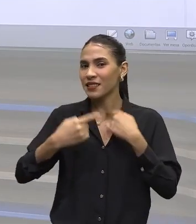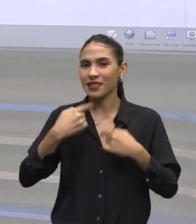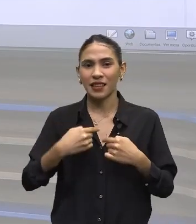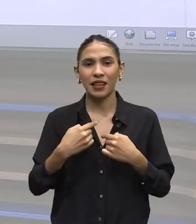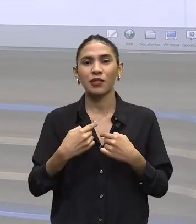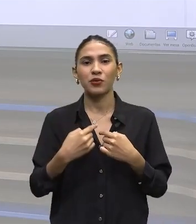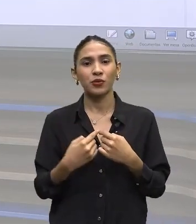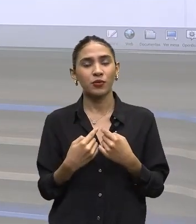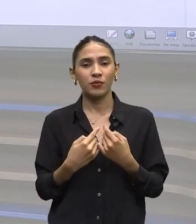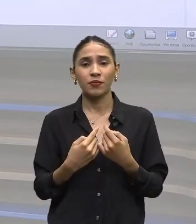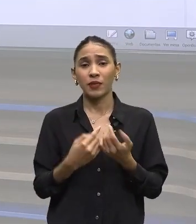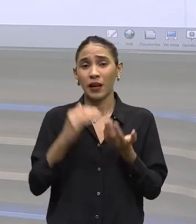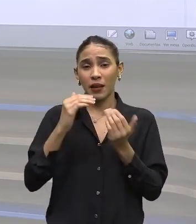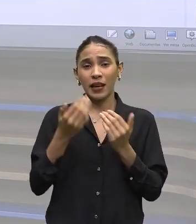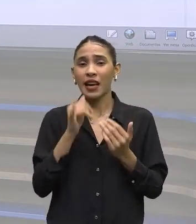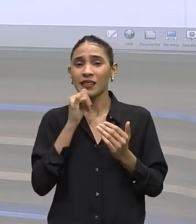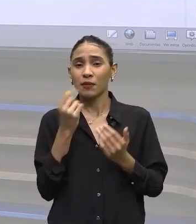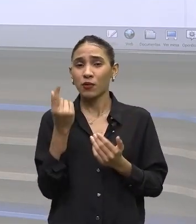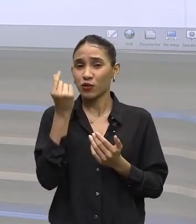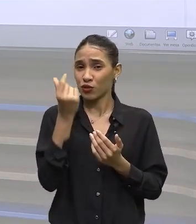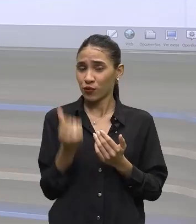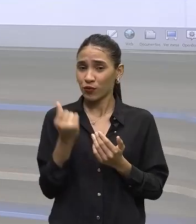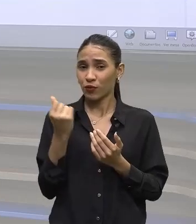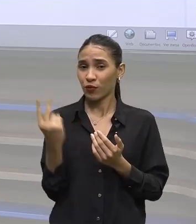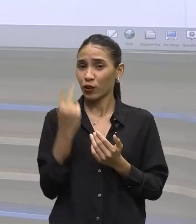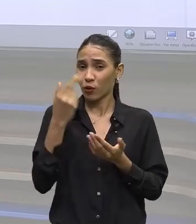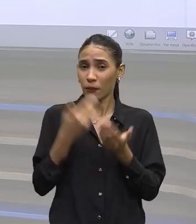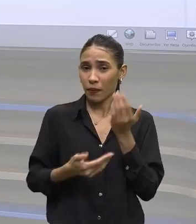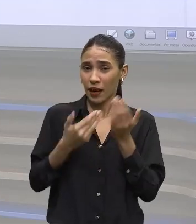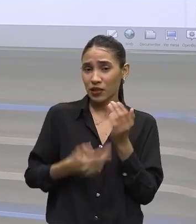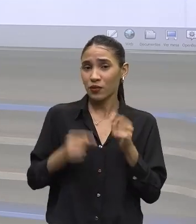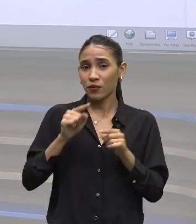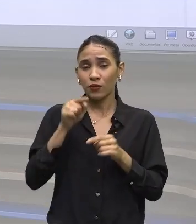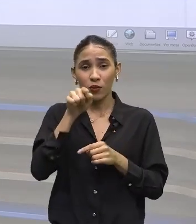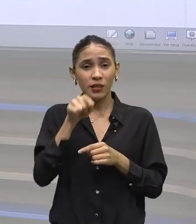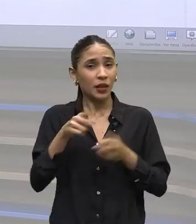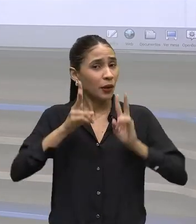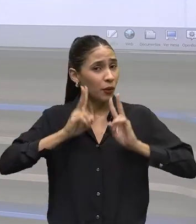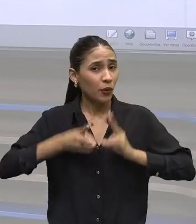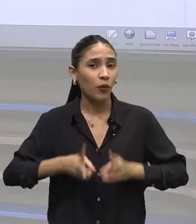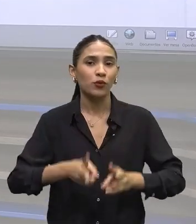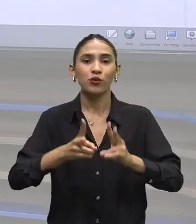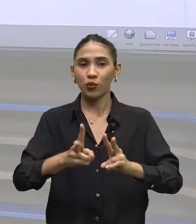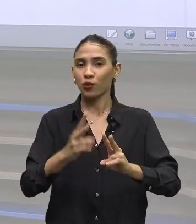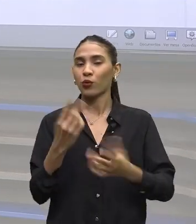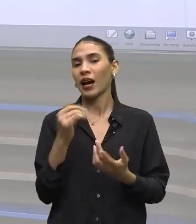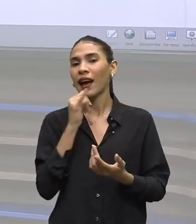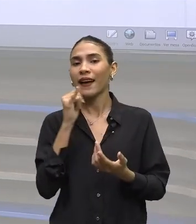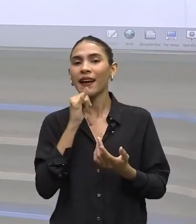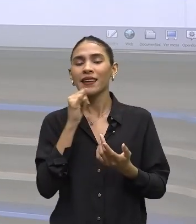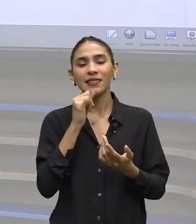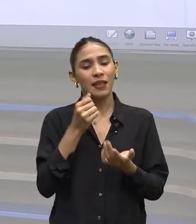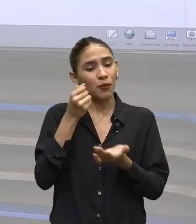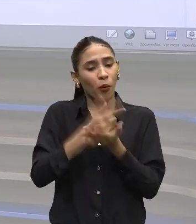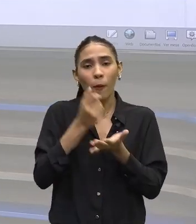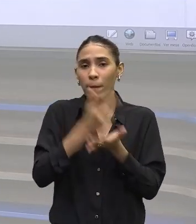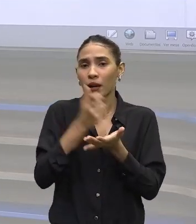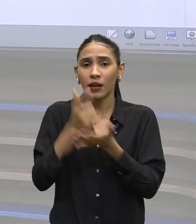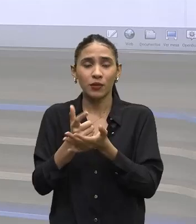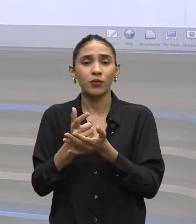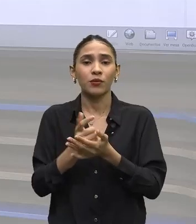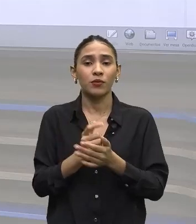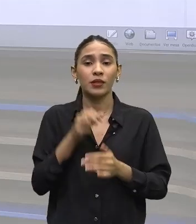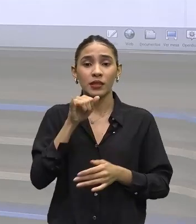se desvalorize, o que acontece? Você continua valorizando e você acaba se iludindo também, não é? Então, se